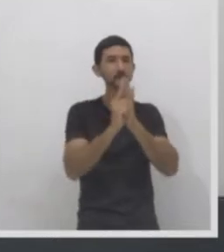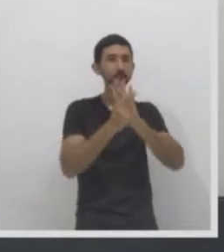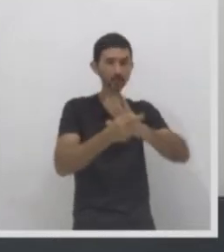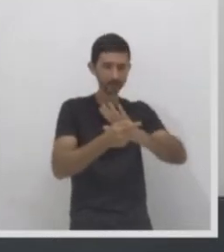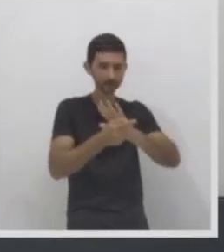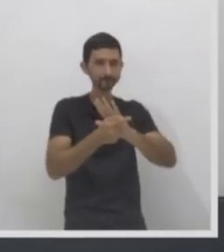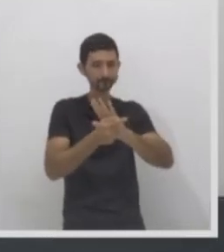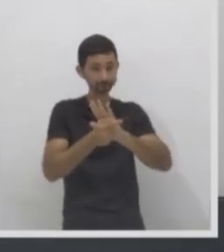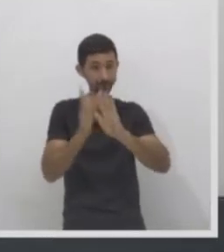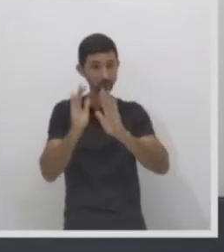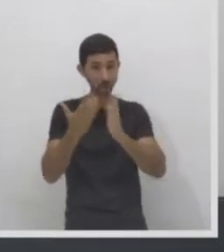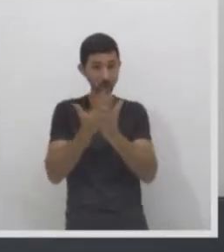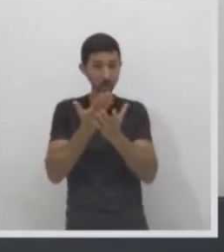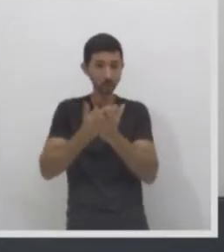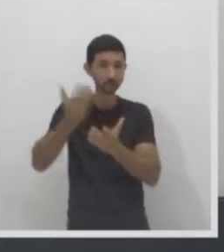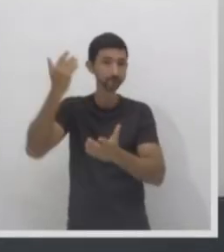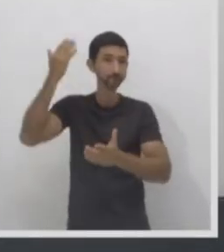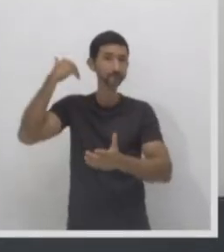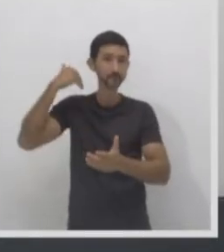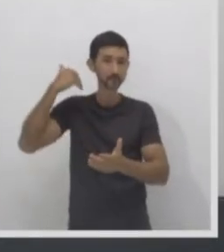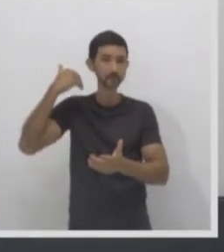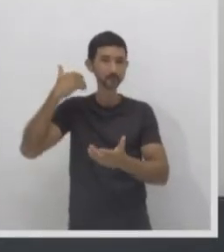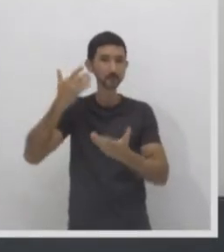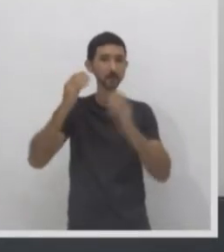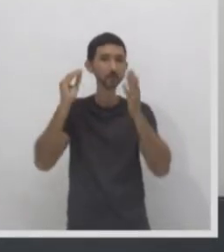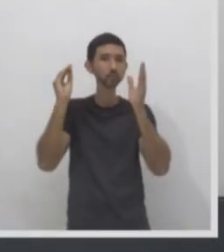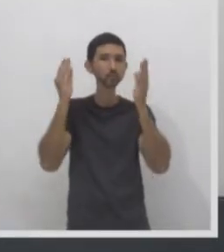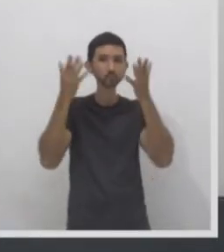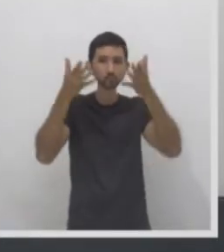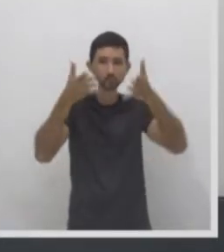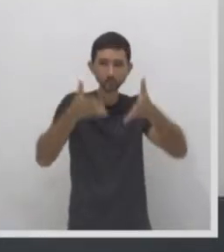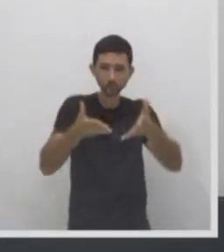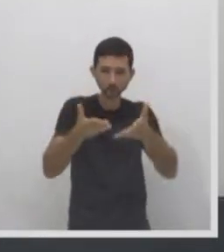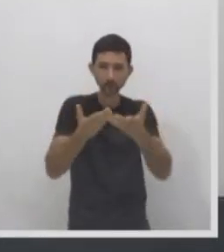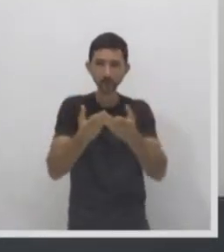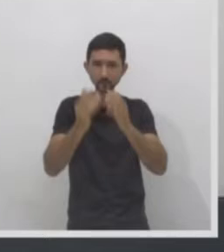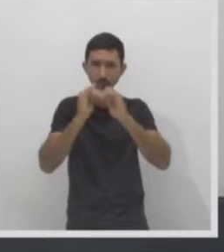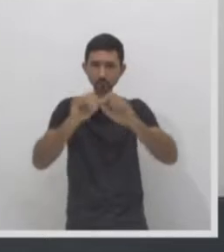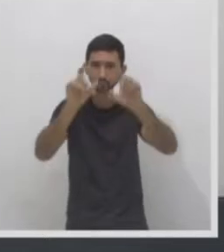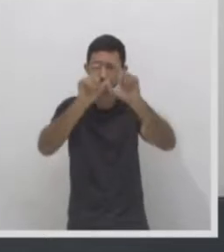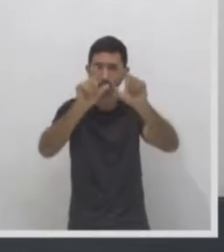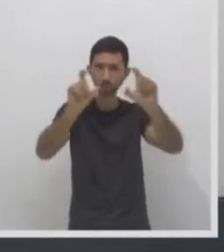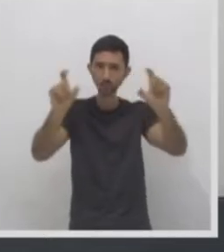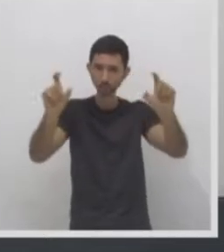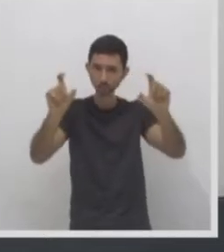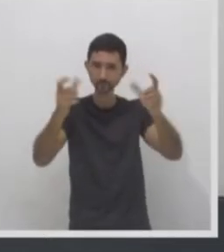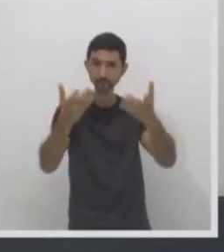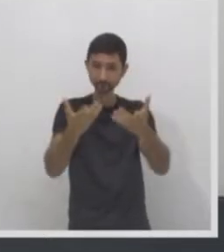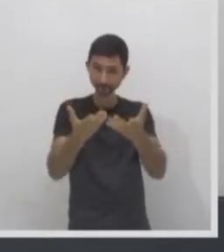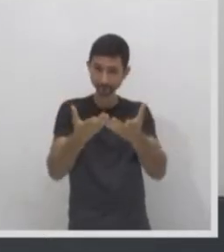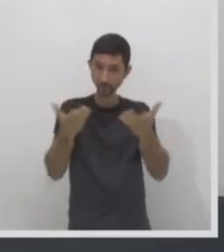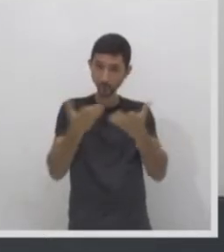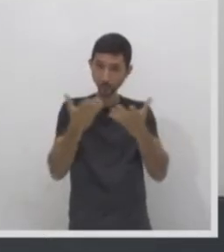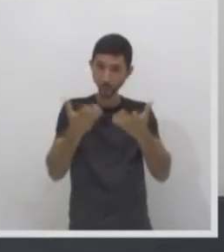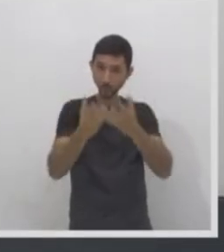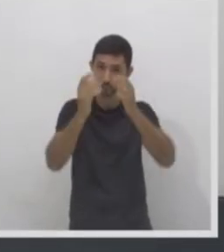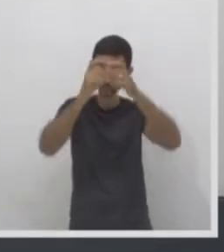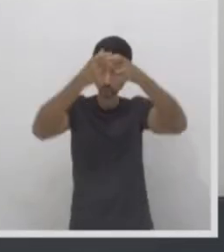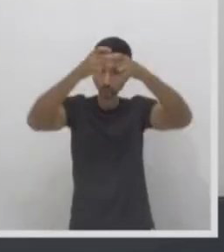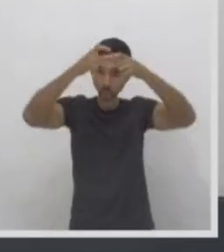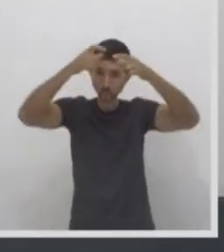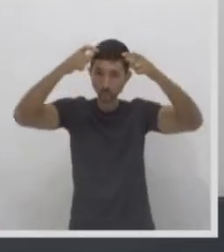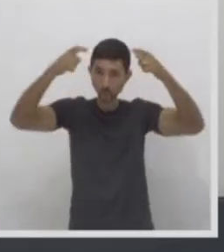aula anterior, quando foi trabalhada especificamente a manchete, mas na aula de hoje nós vamos ampliar